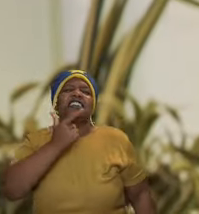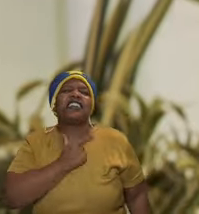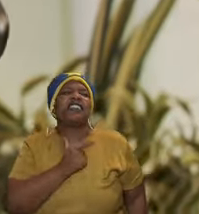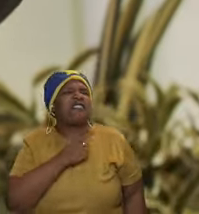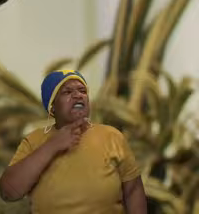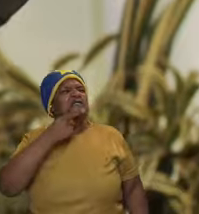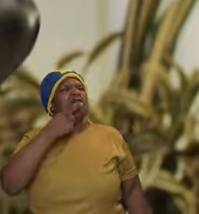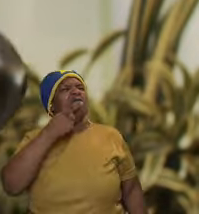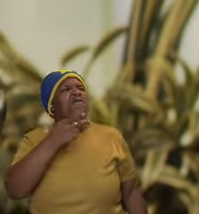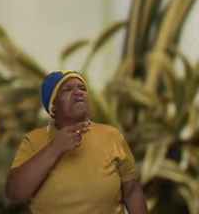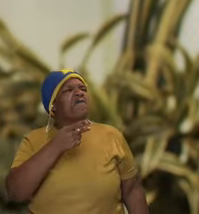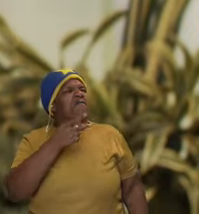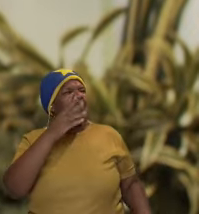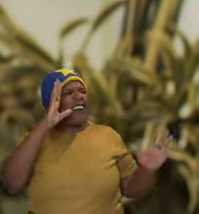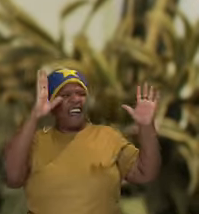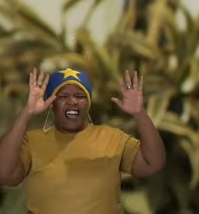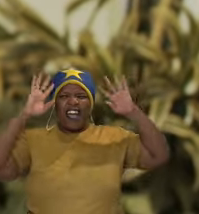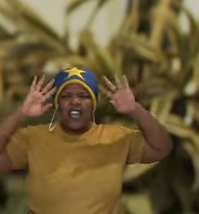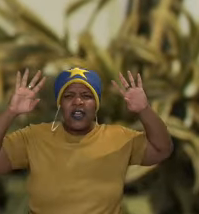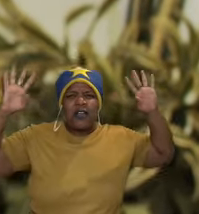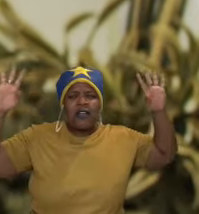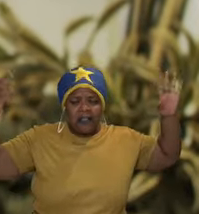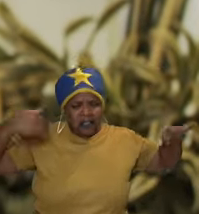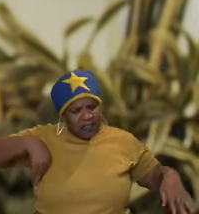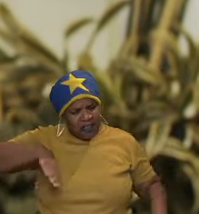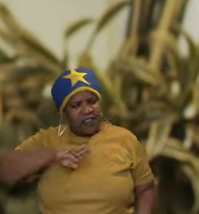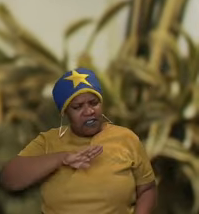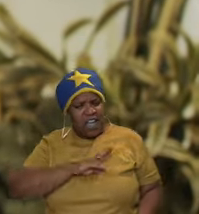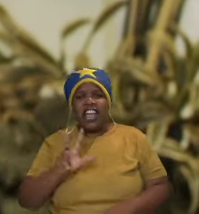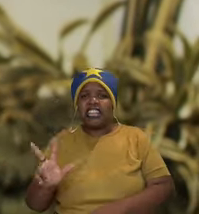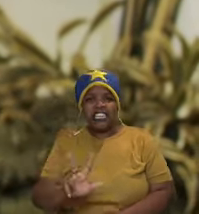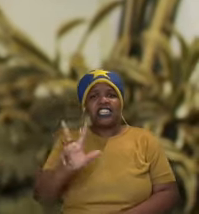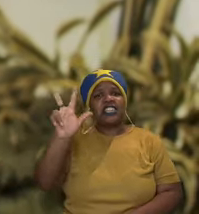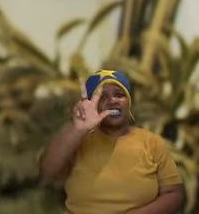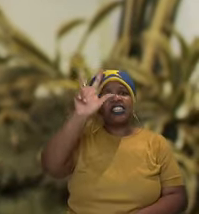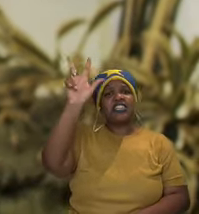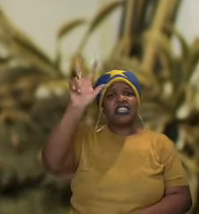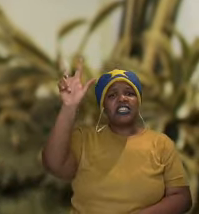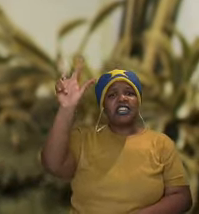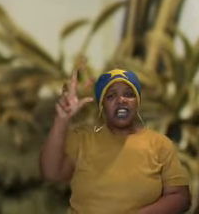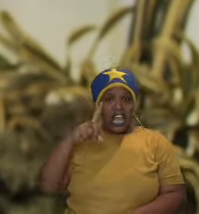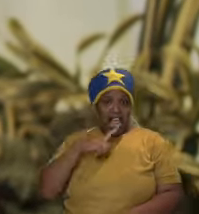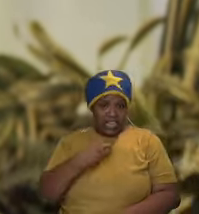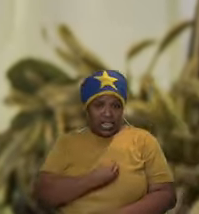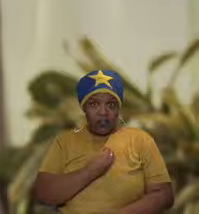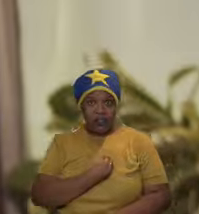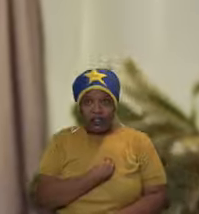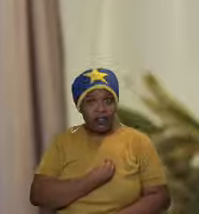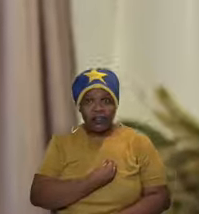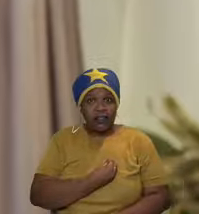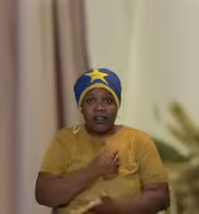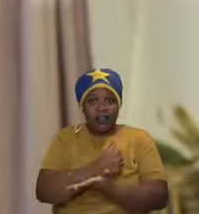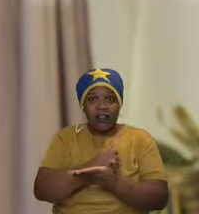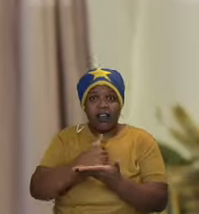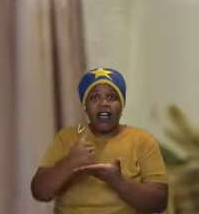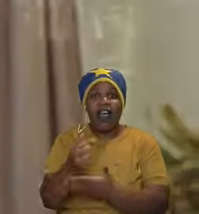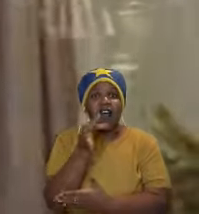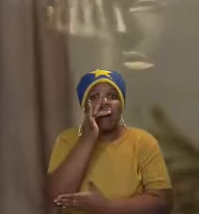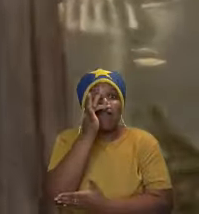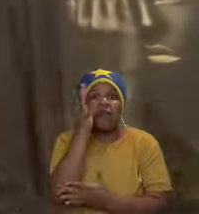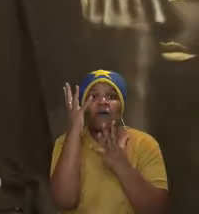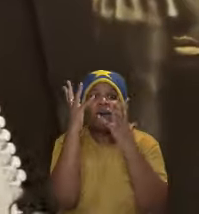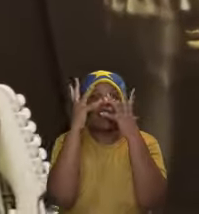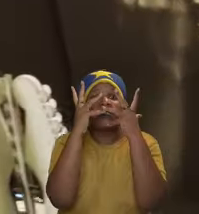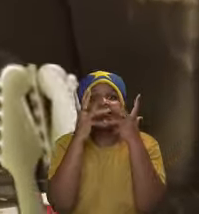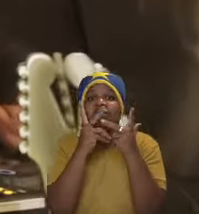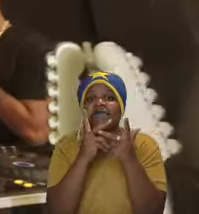que arte na sua mente é saber. Nós é favela, então pera. O que se leva nessa vida? As flores mais belas nasci